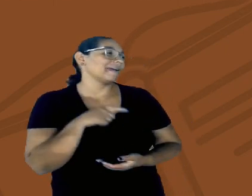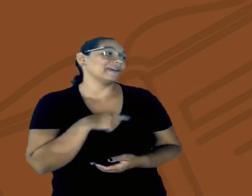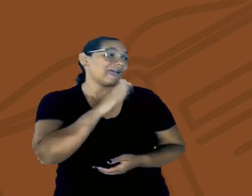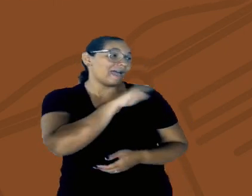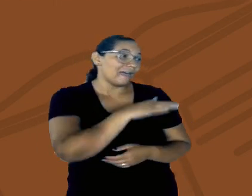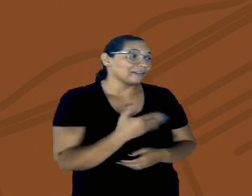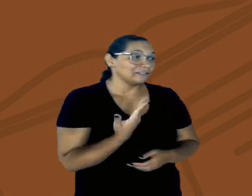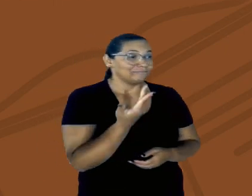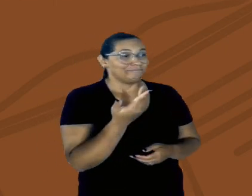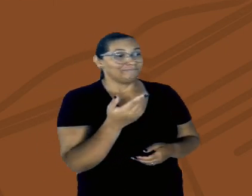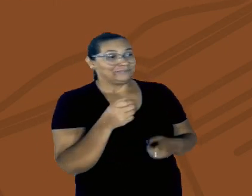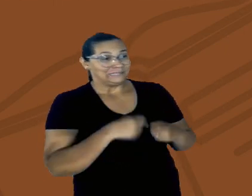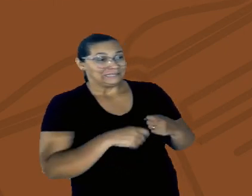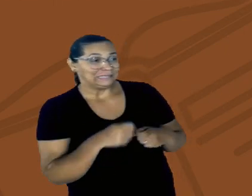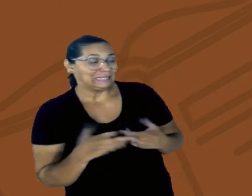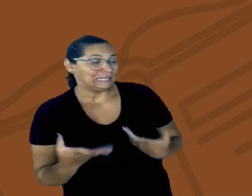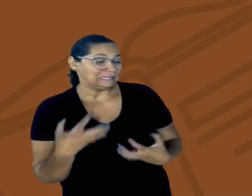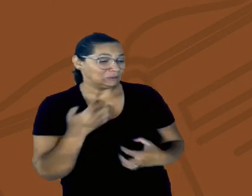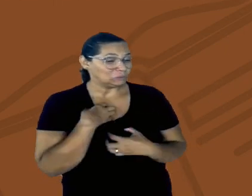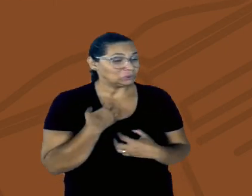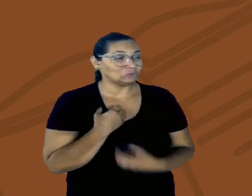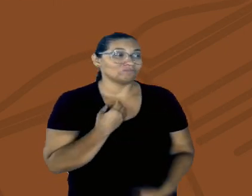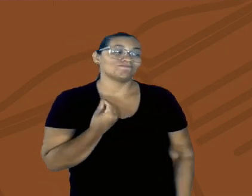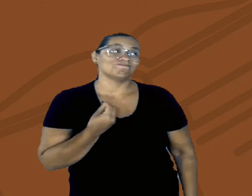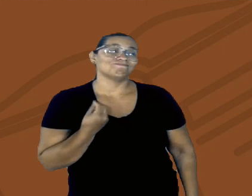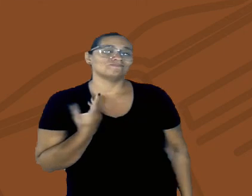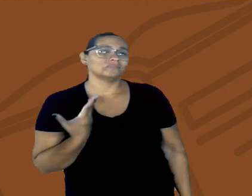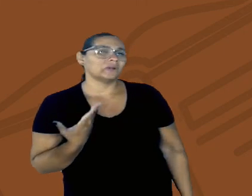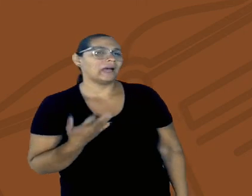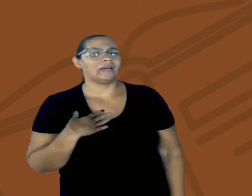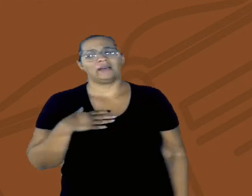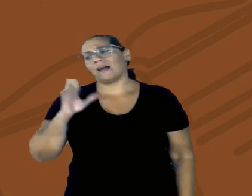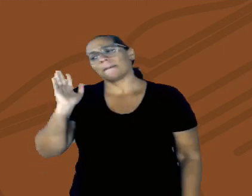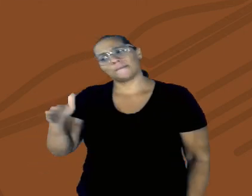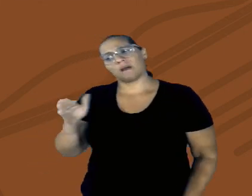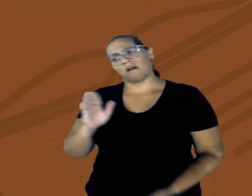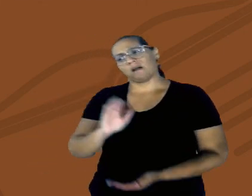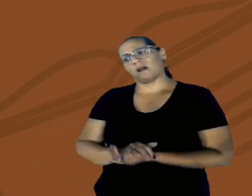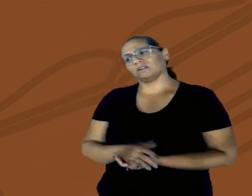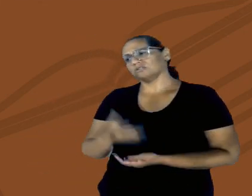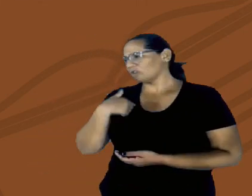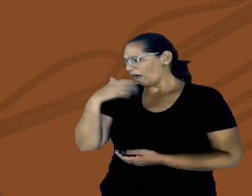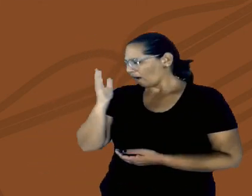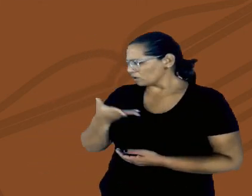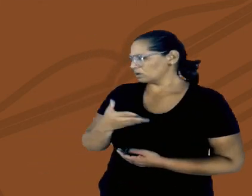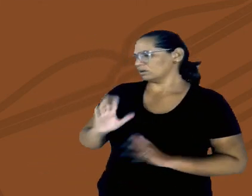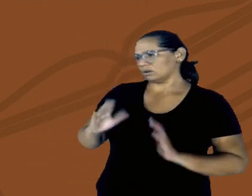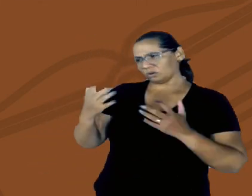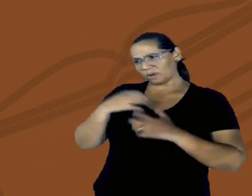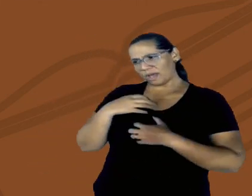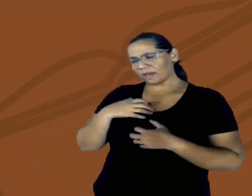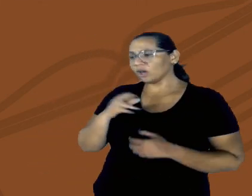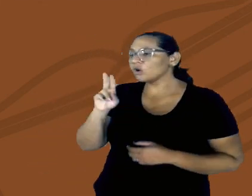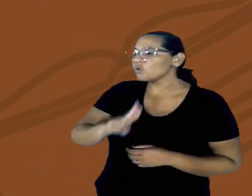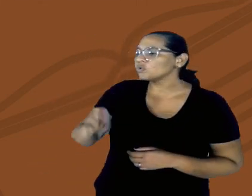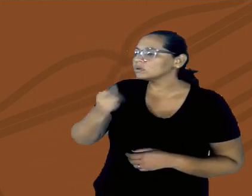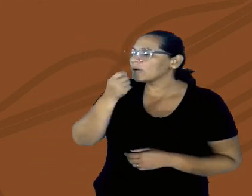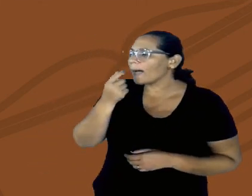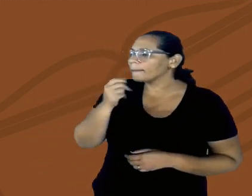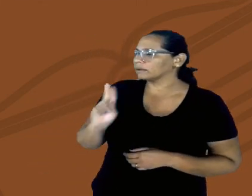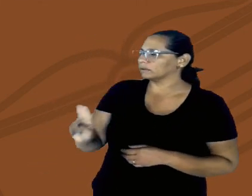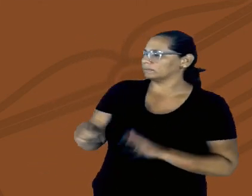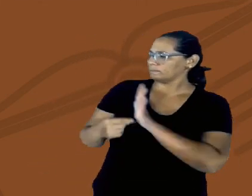aí apareceu um sintoma assim, oxe, rapaz, já aconteceu comigo, eu uso isso aqui, é dessa